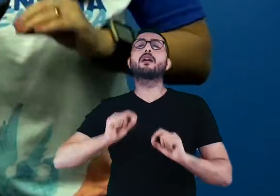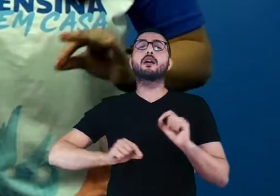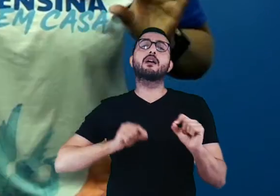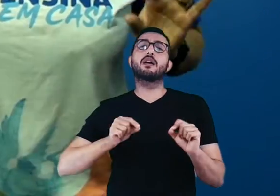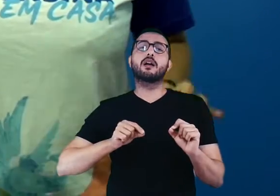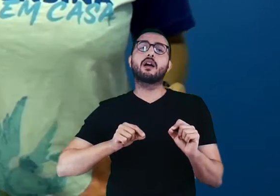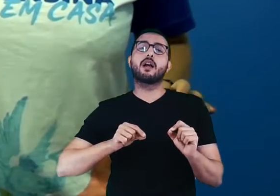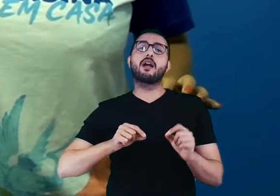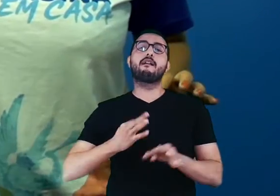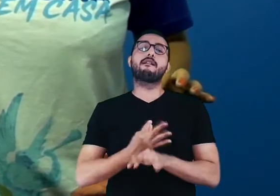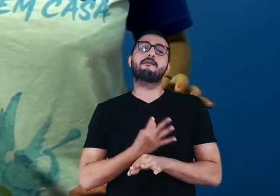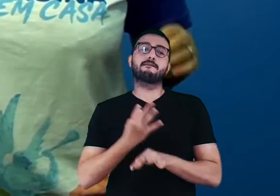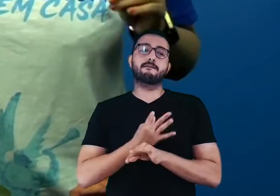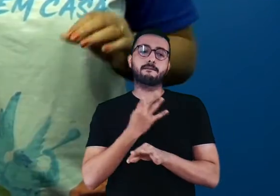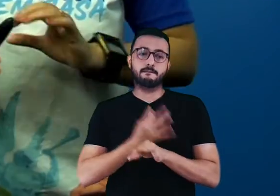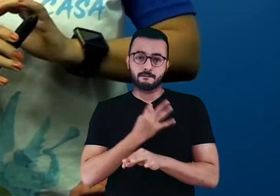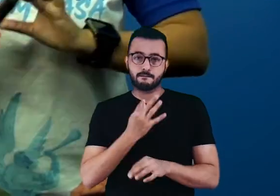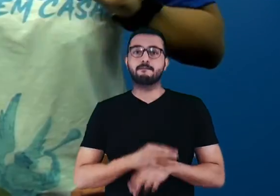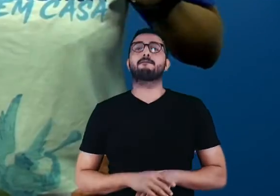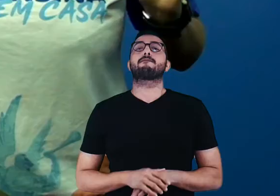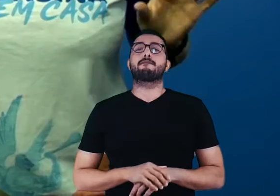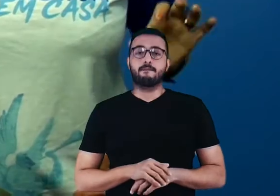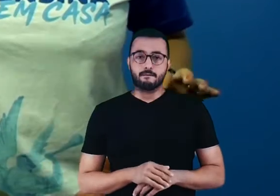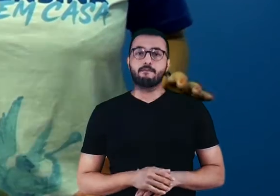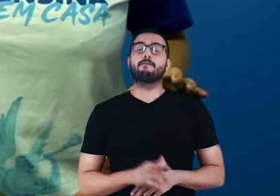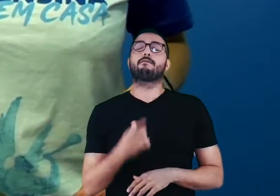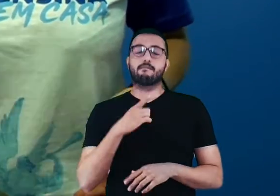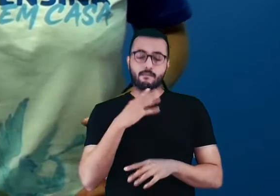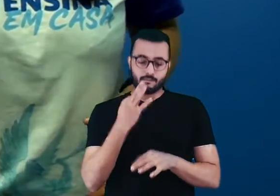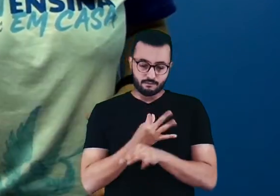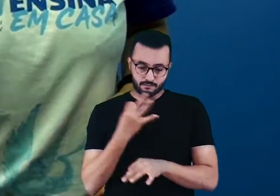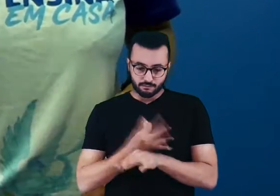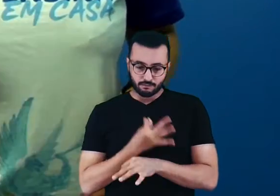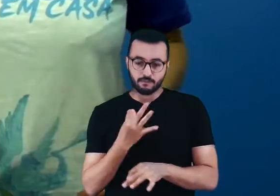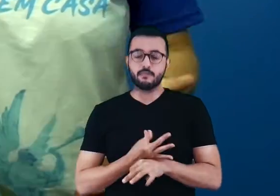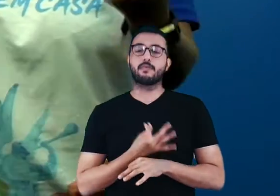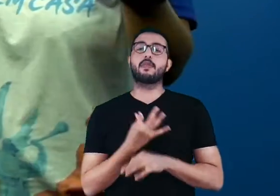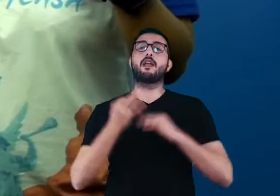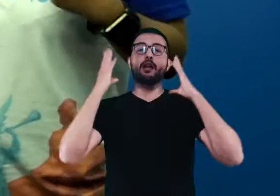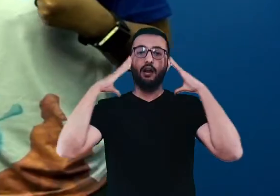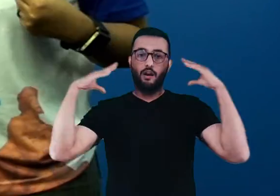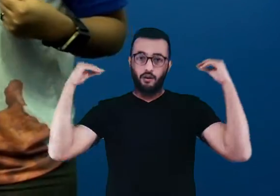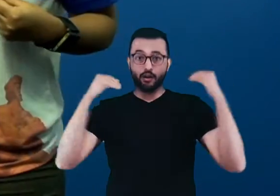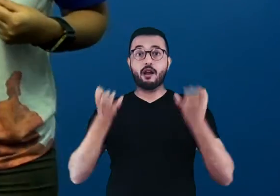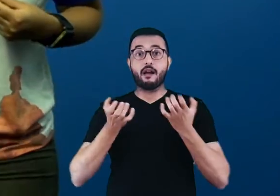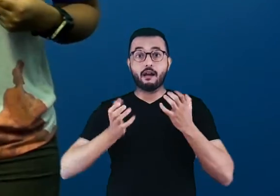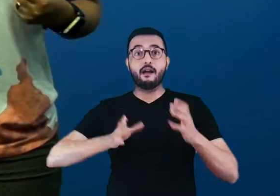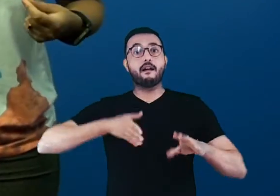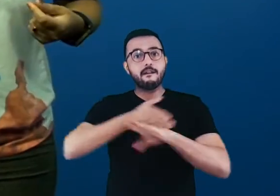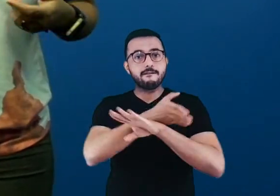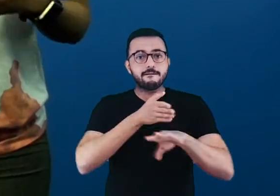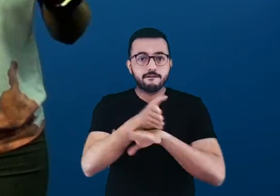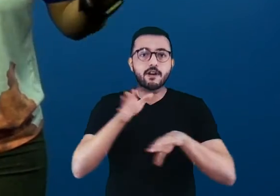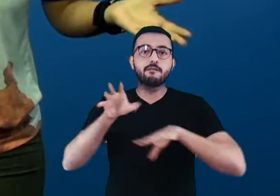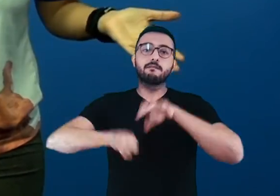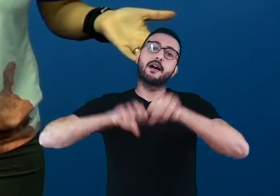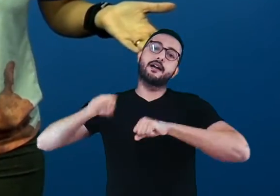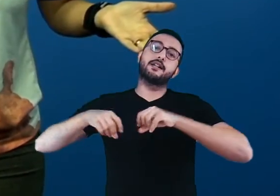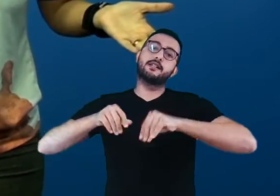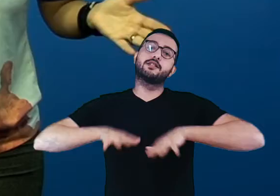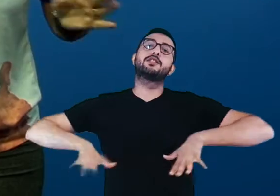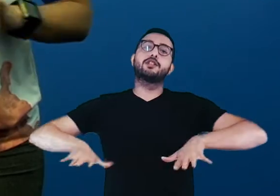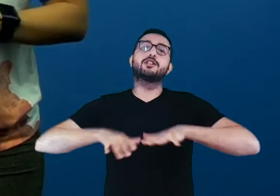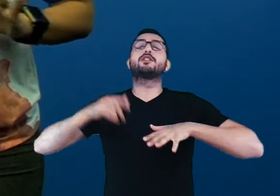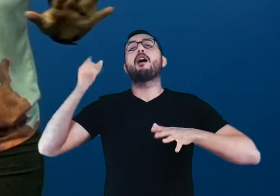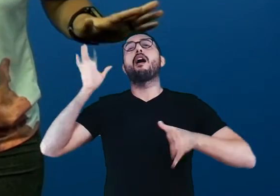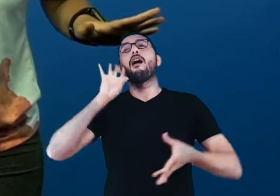professora? Resistência. Tratamos de oferecer resistência aos holandeses que queriam invadir e tomar as nossas terras, e a